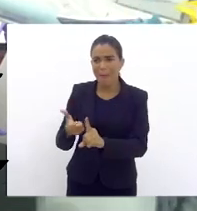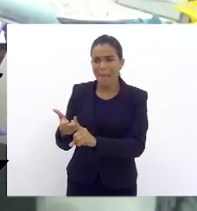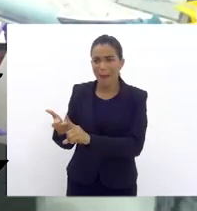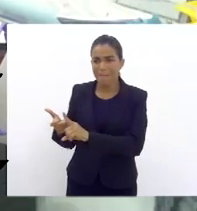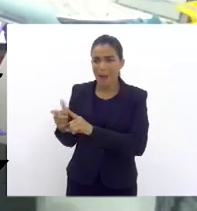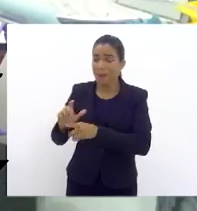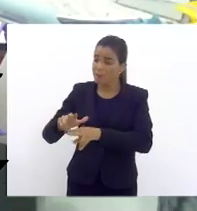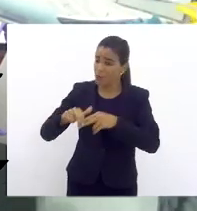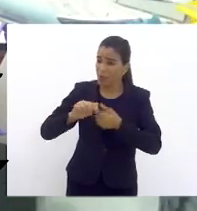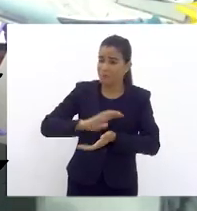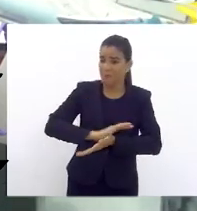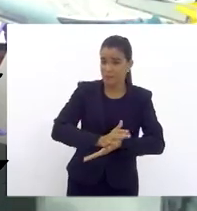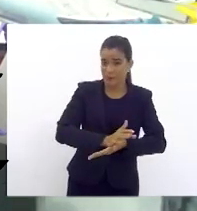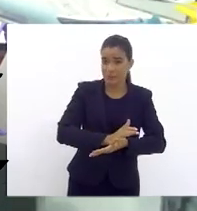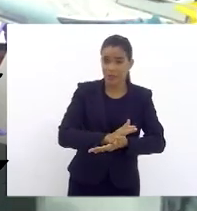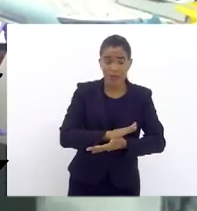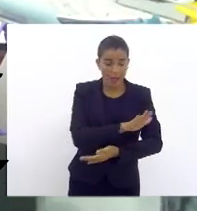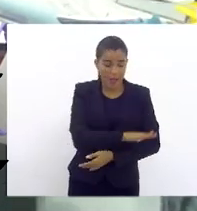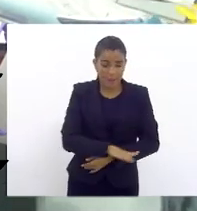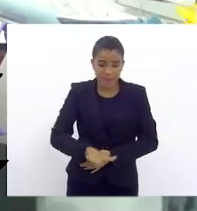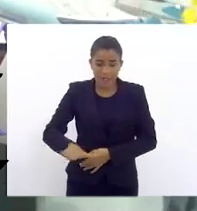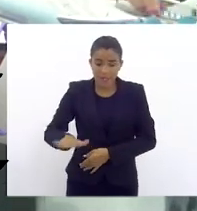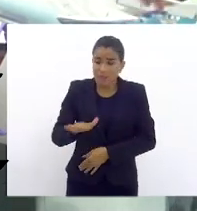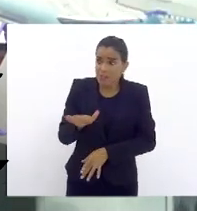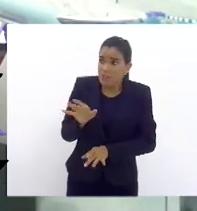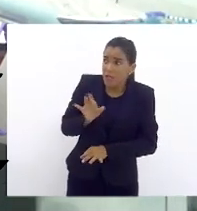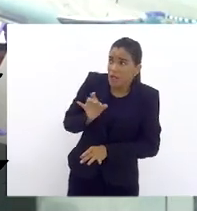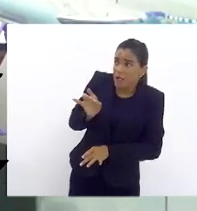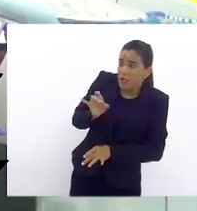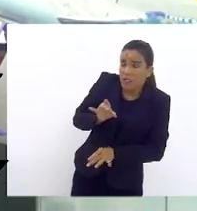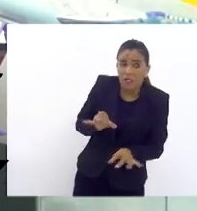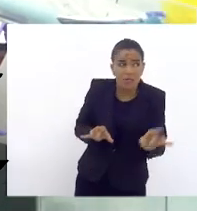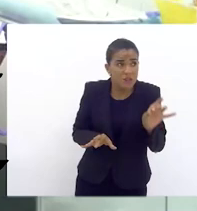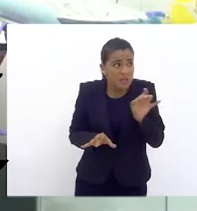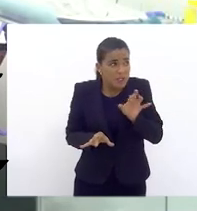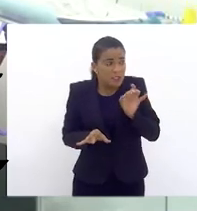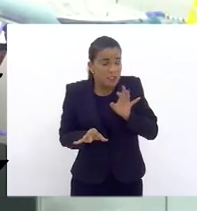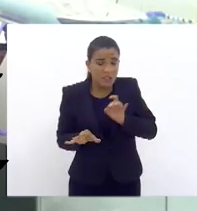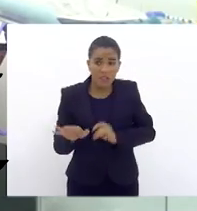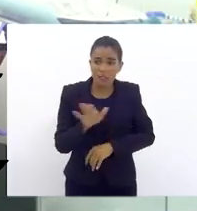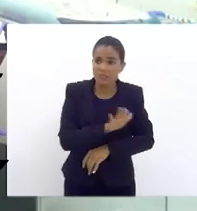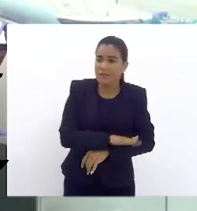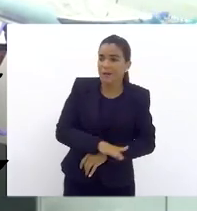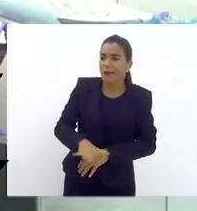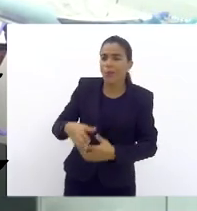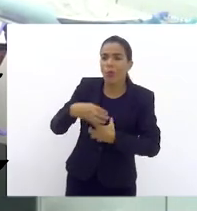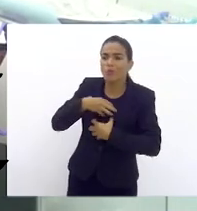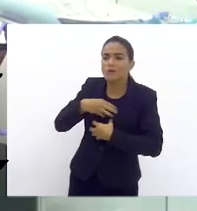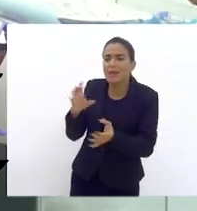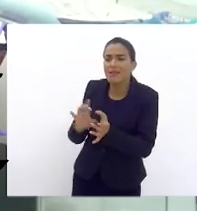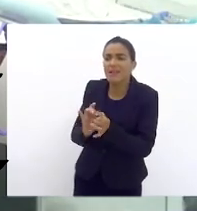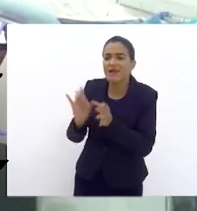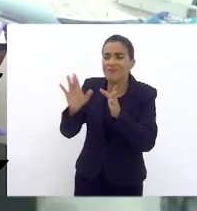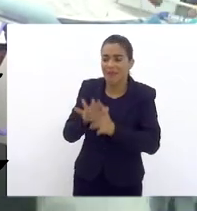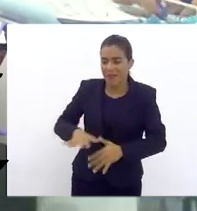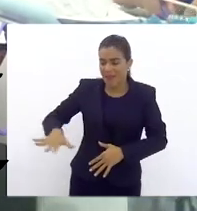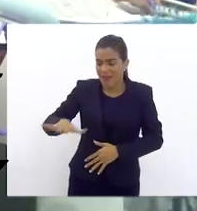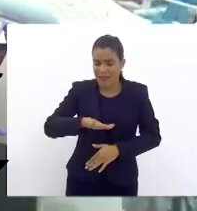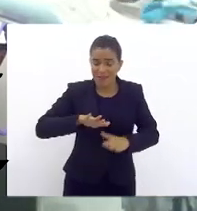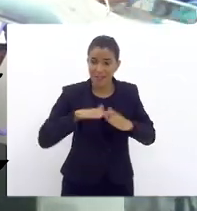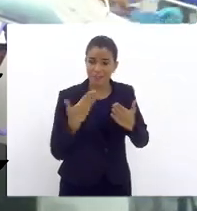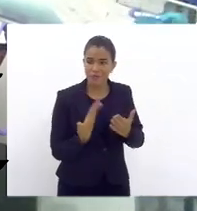porque as crianças ficam assim aterrorizadas e elas não se sentem à vontade naquele ambiente